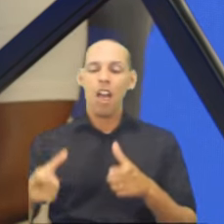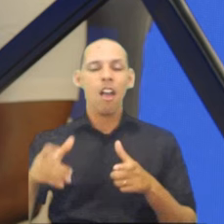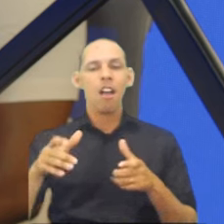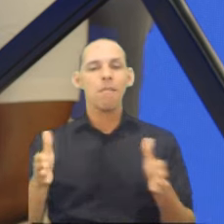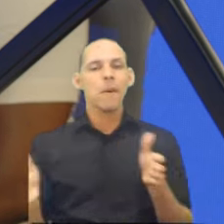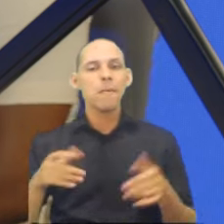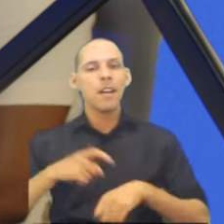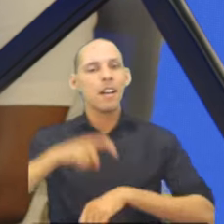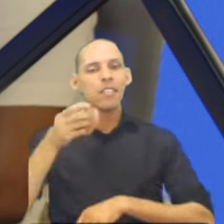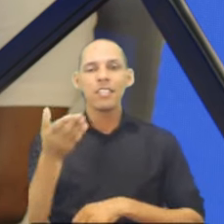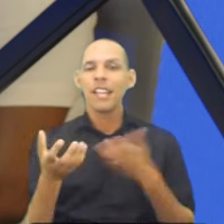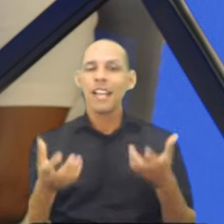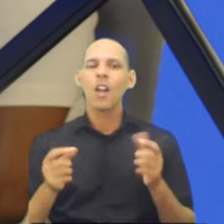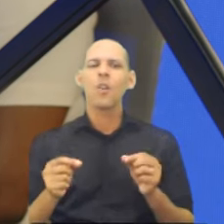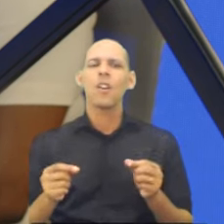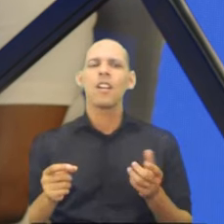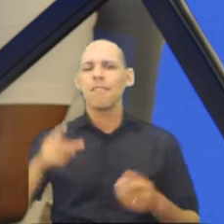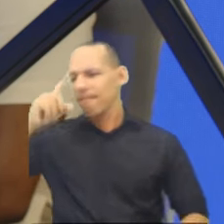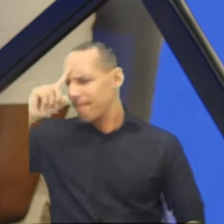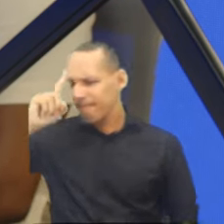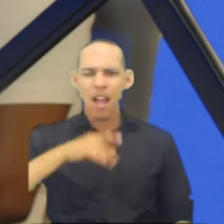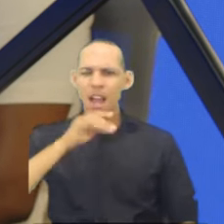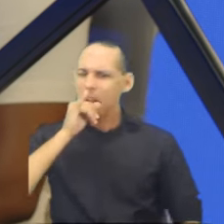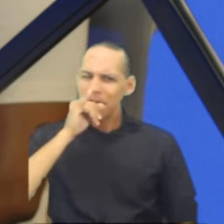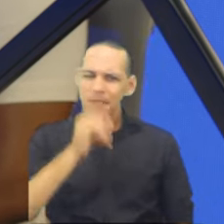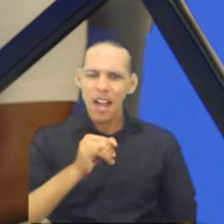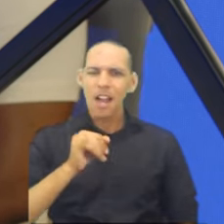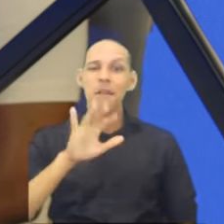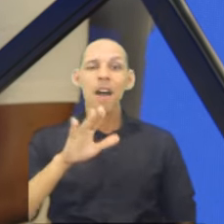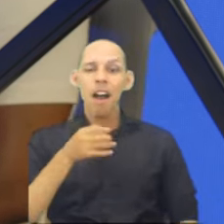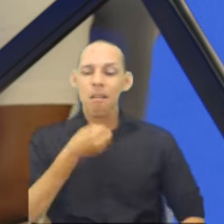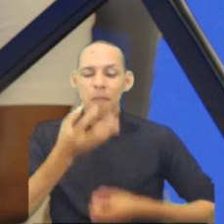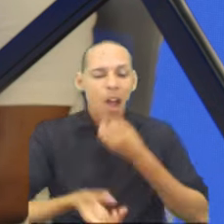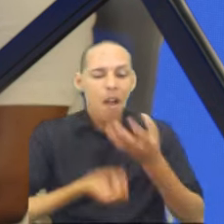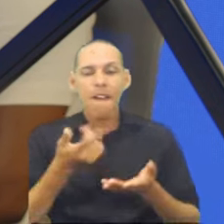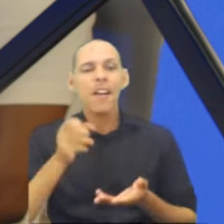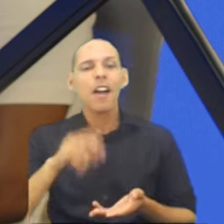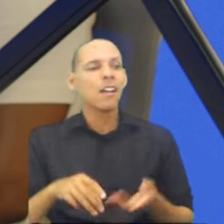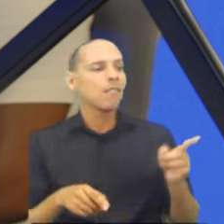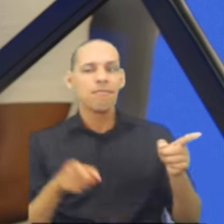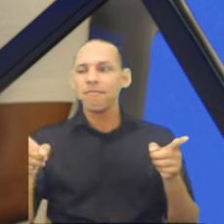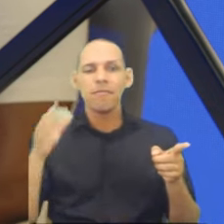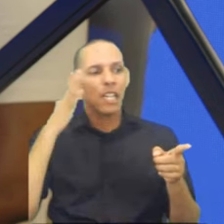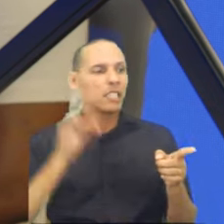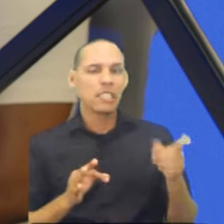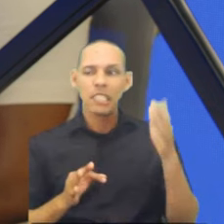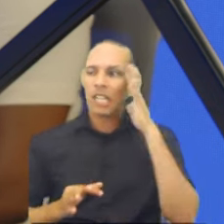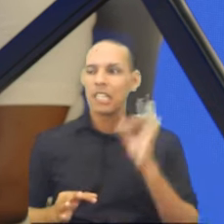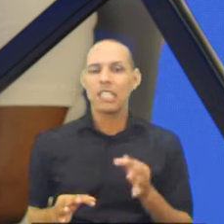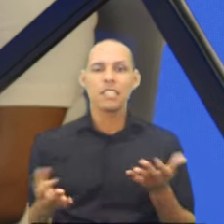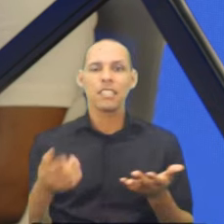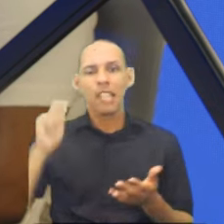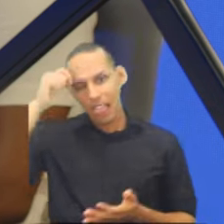tá lá no momento que você quer mandar né mas às vezes você quer desabafar você vai desabafar com quem se Ninguém te entende